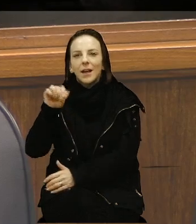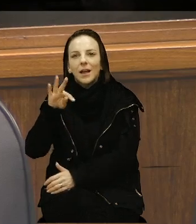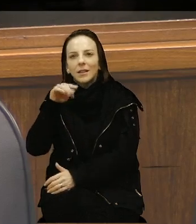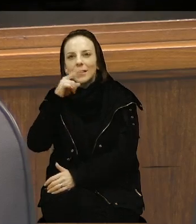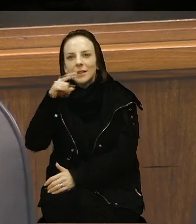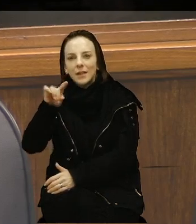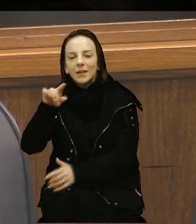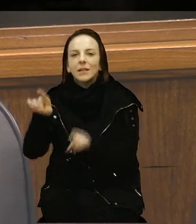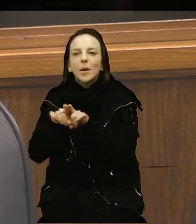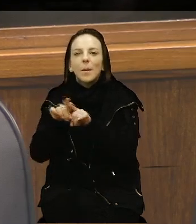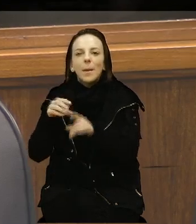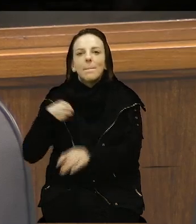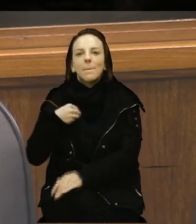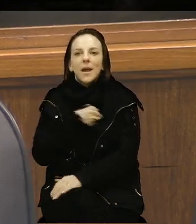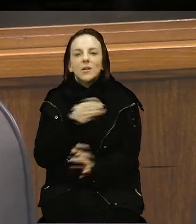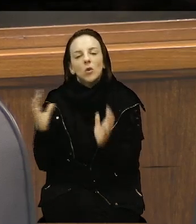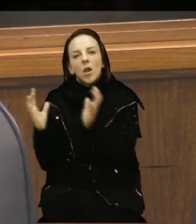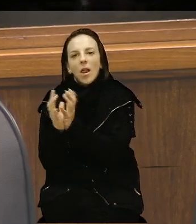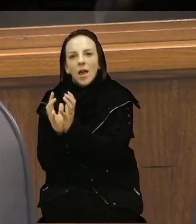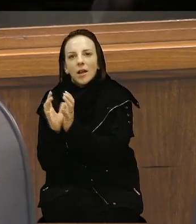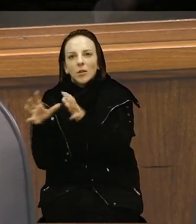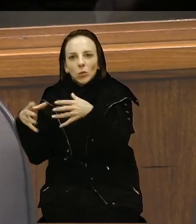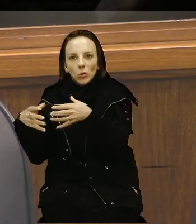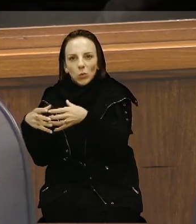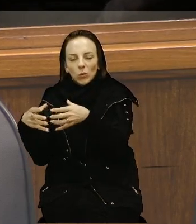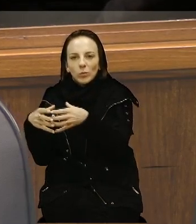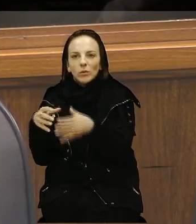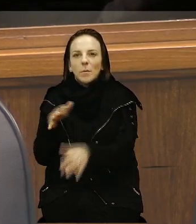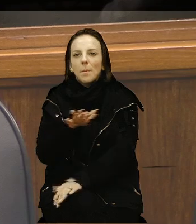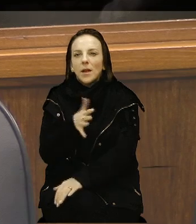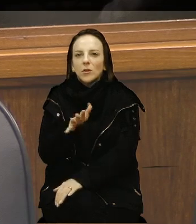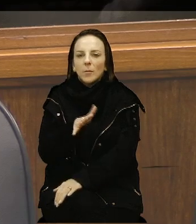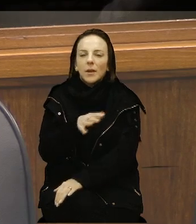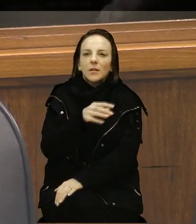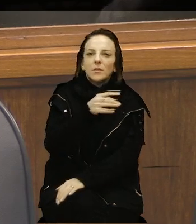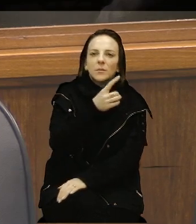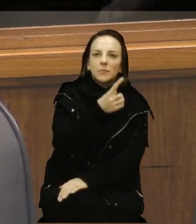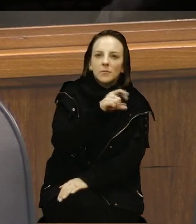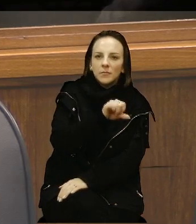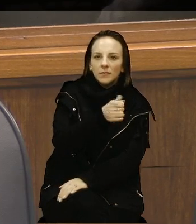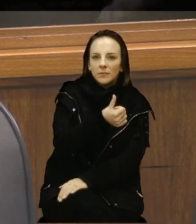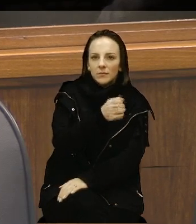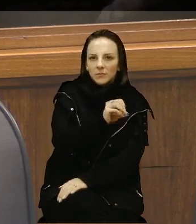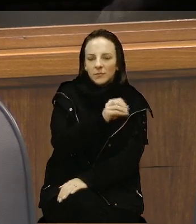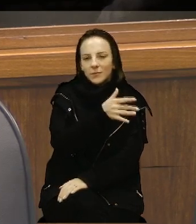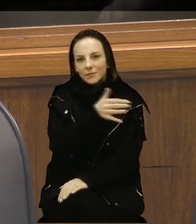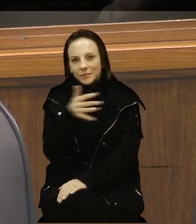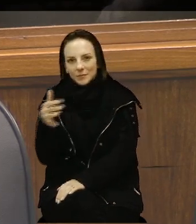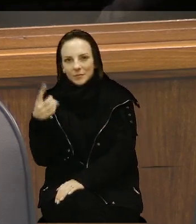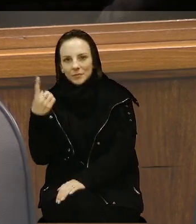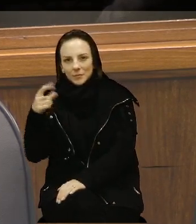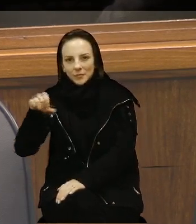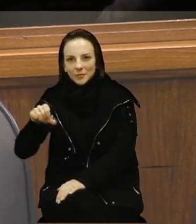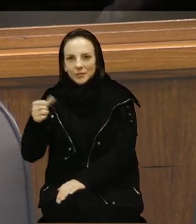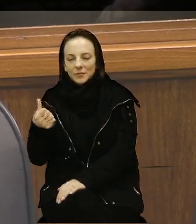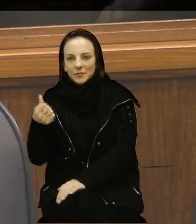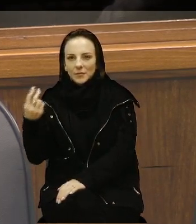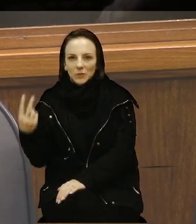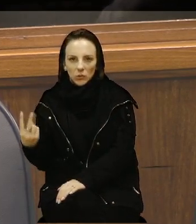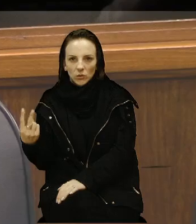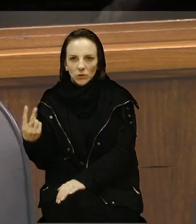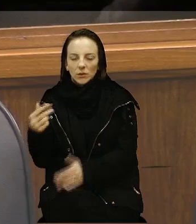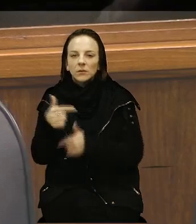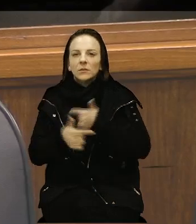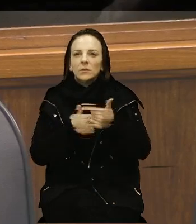médico e colega da turma. De meados de 1960 a 1962,